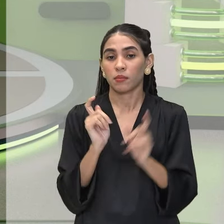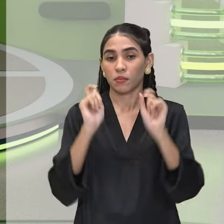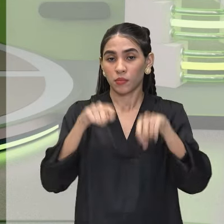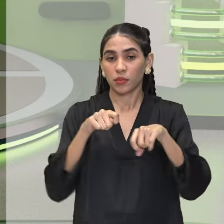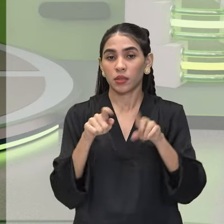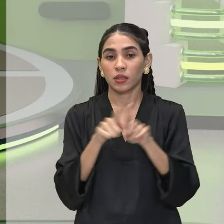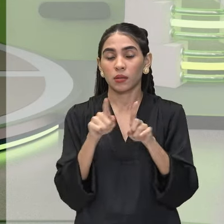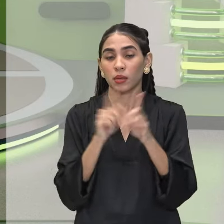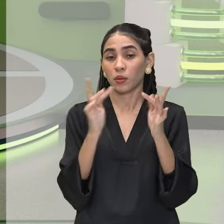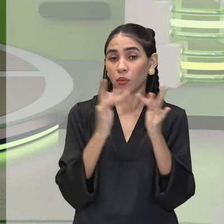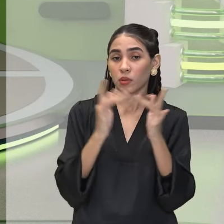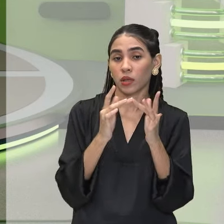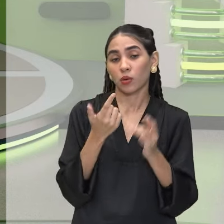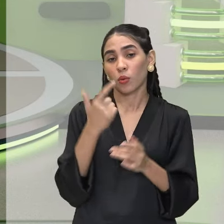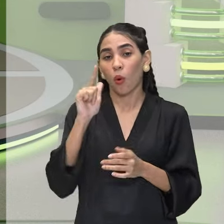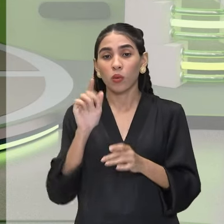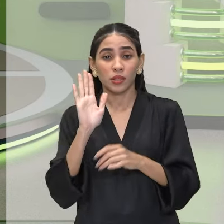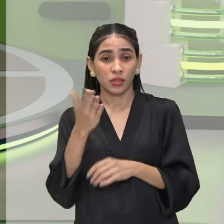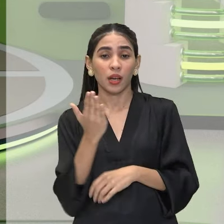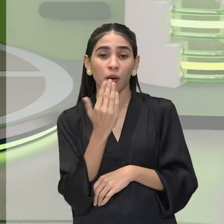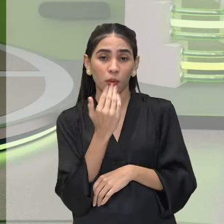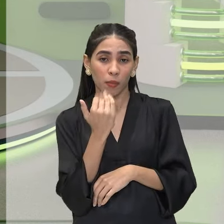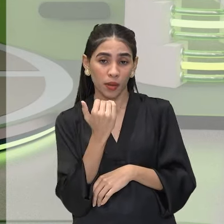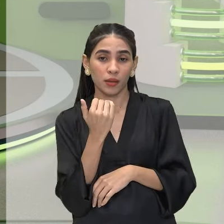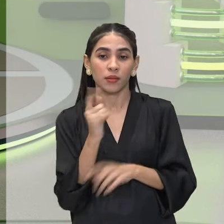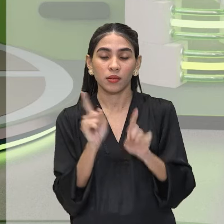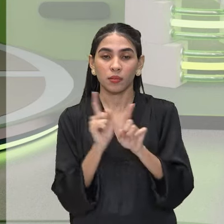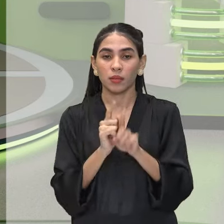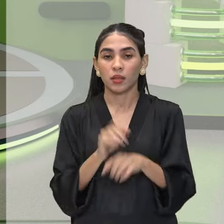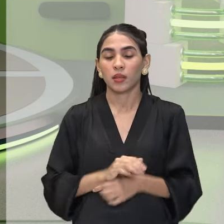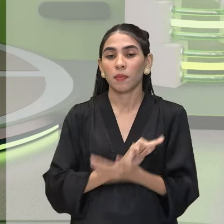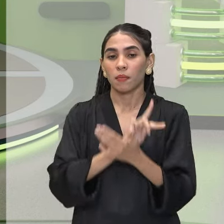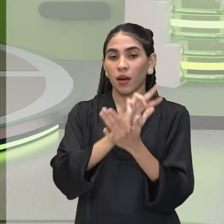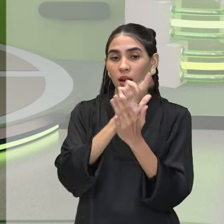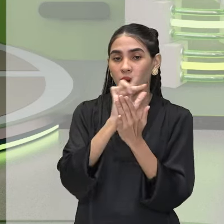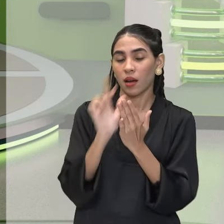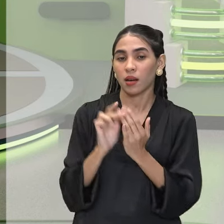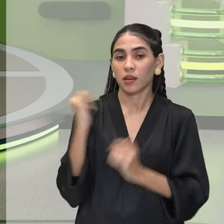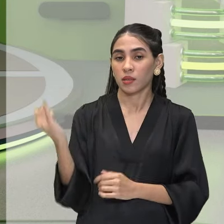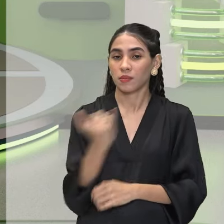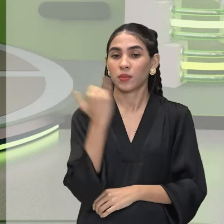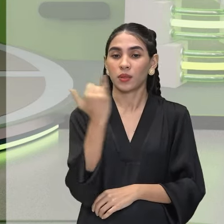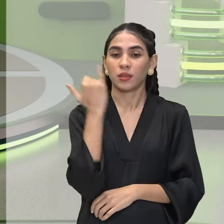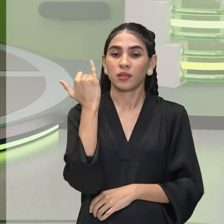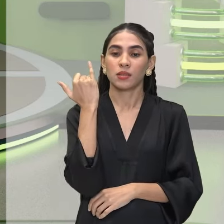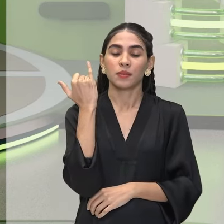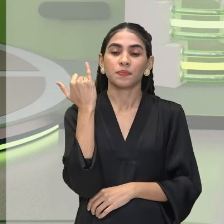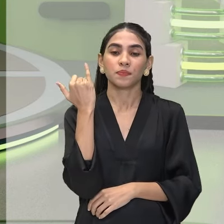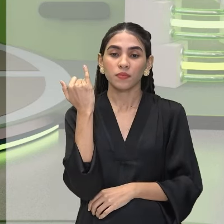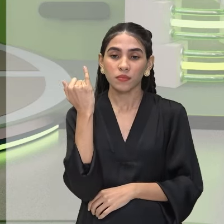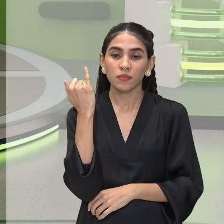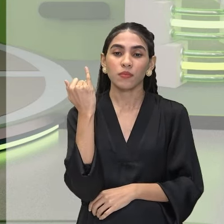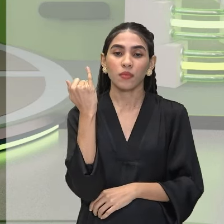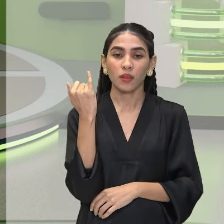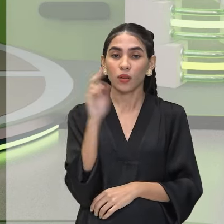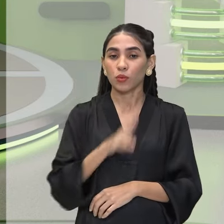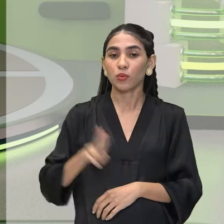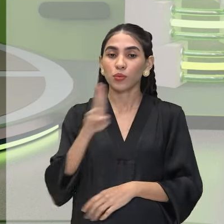de ter contato, outras até se alimentaram. Vocês viram a grande diversidade na importância do uso